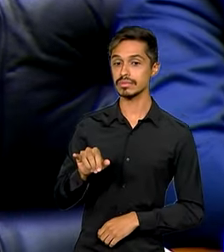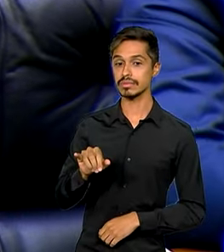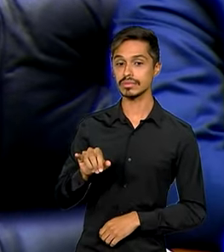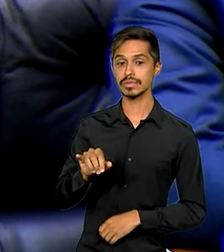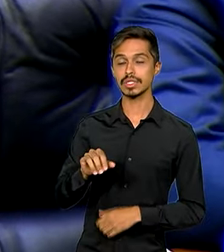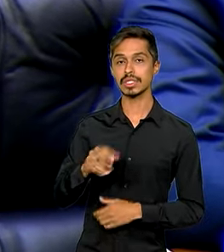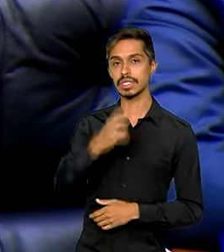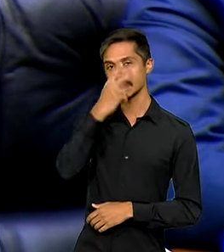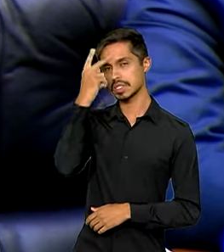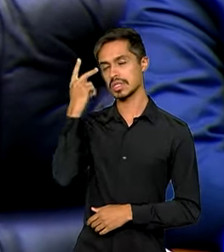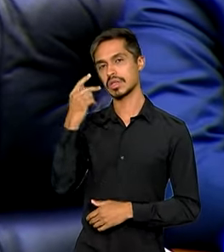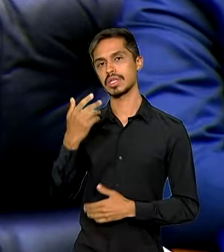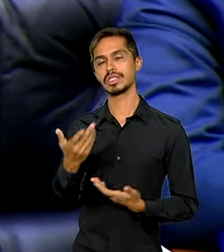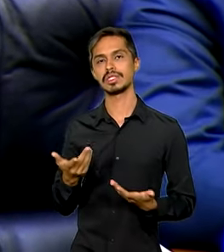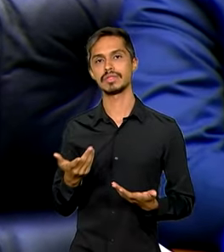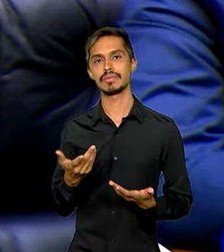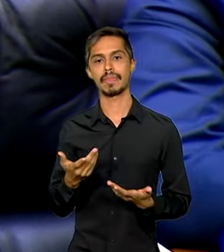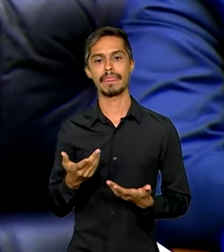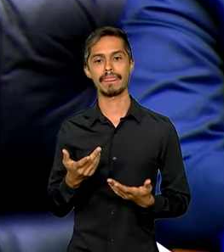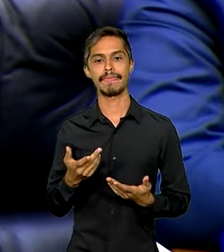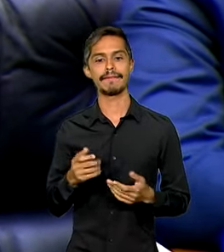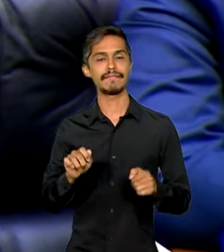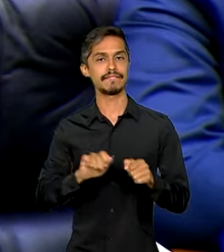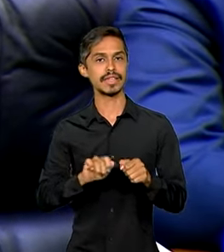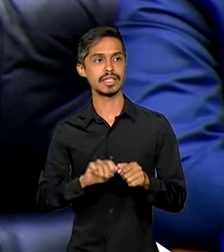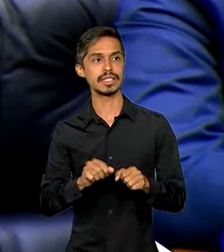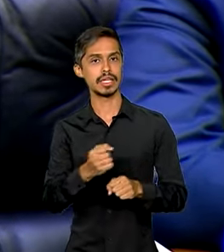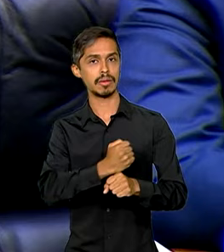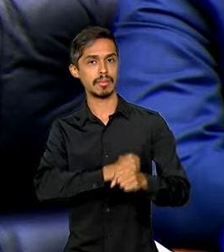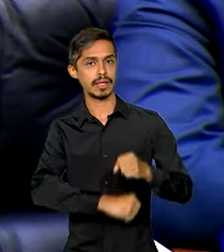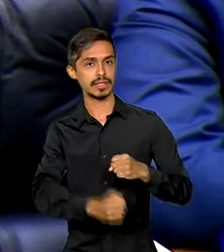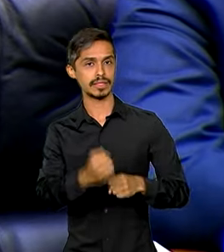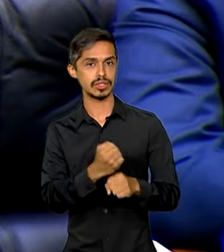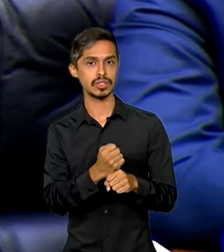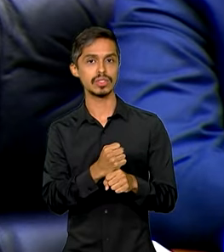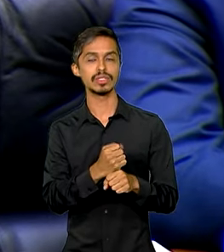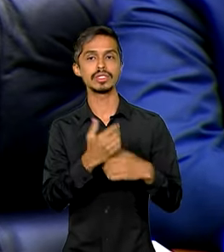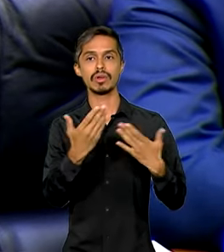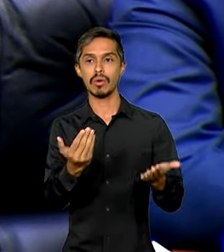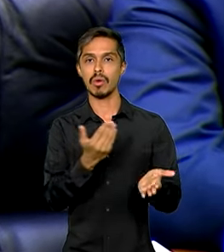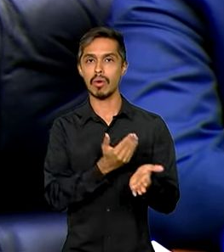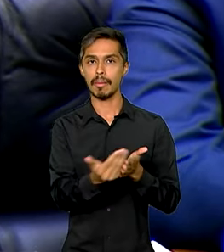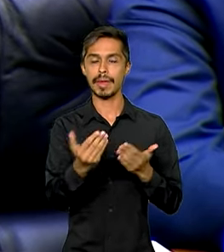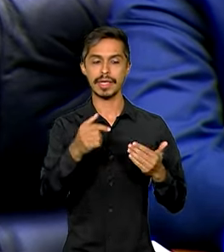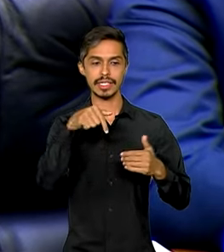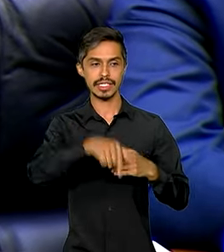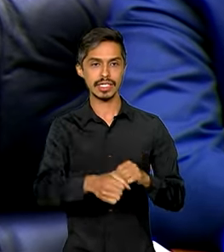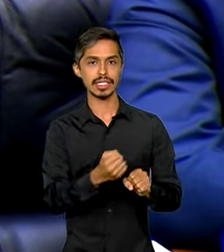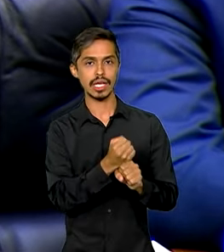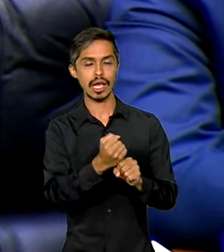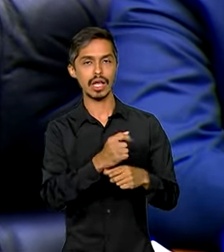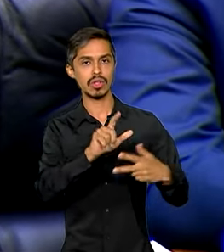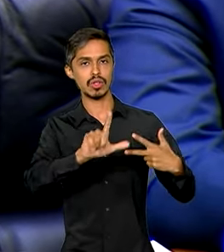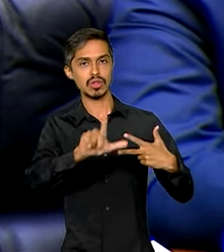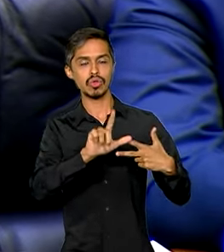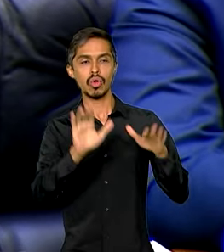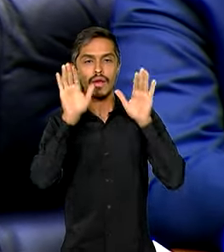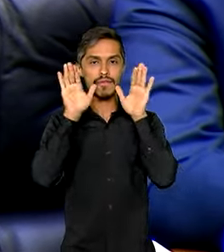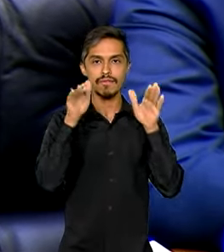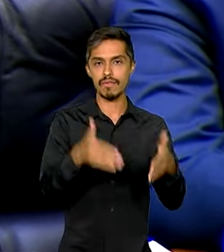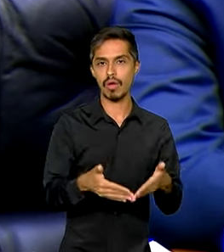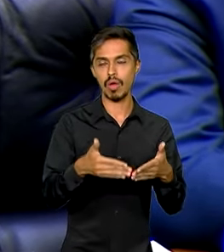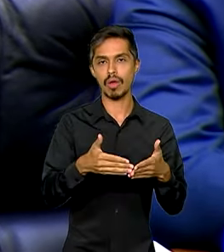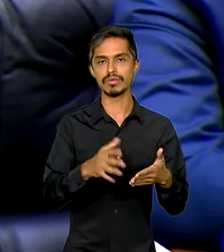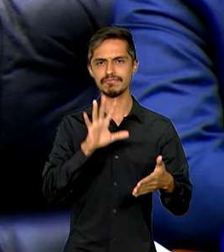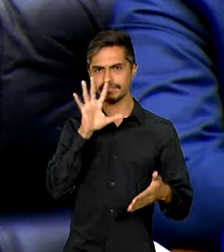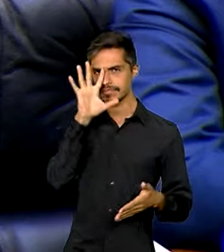tanto fez ano passado abre hoje o ano legislativo com foco